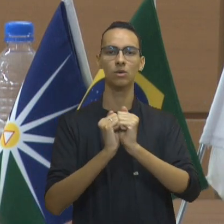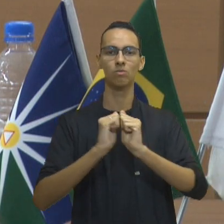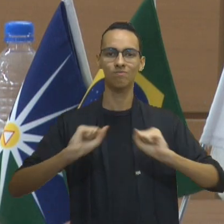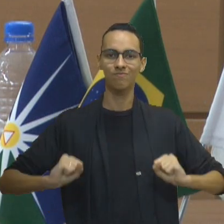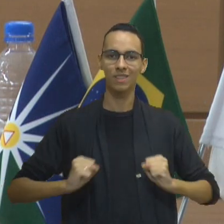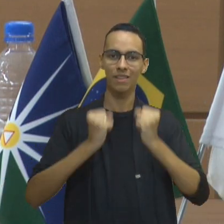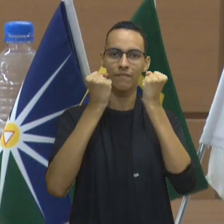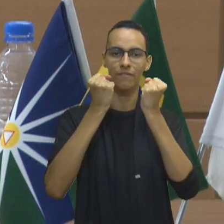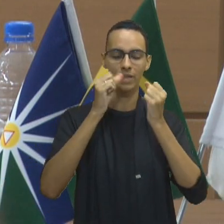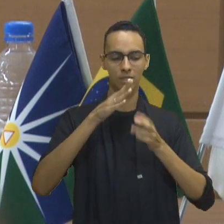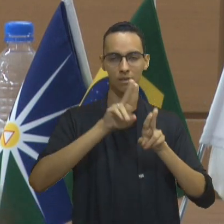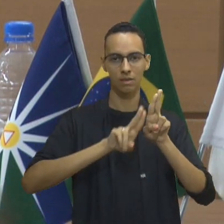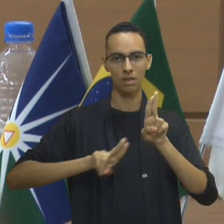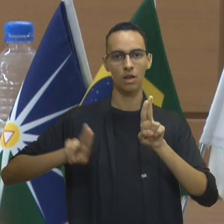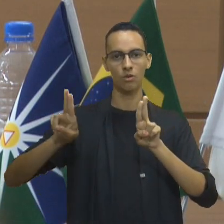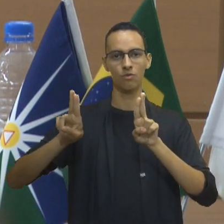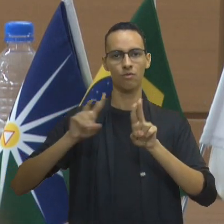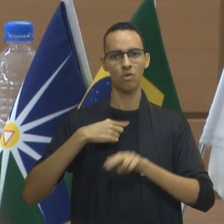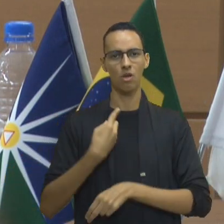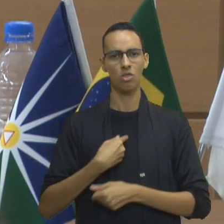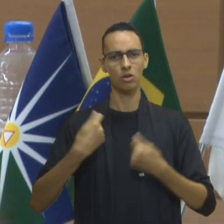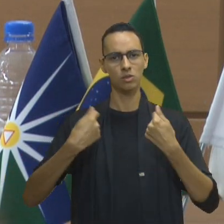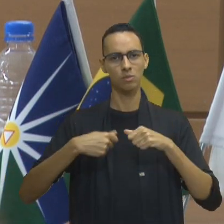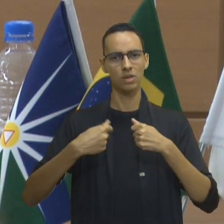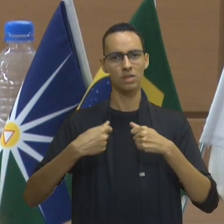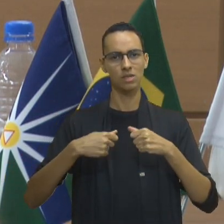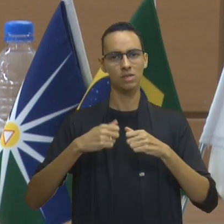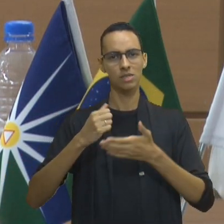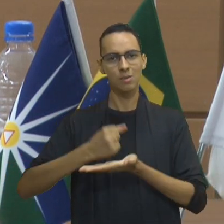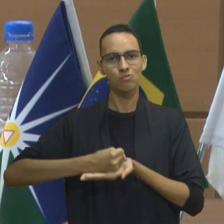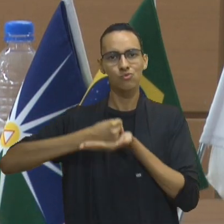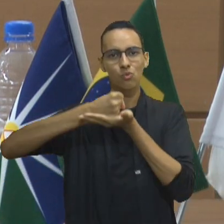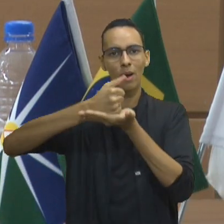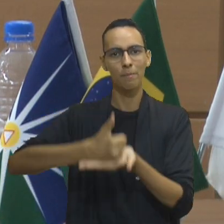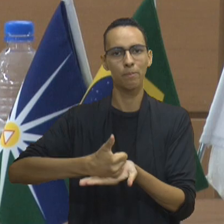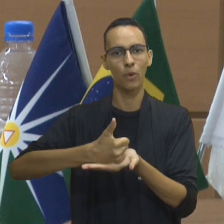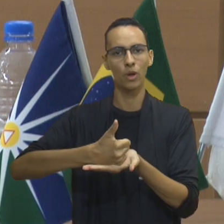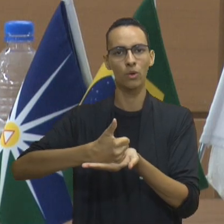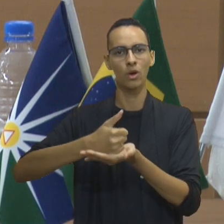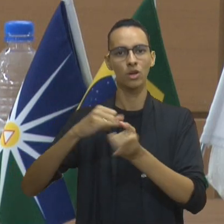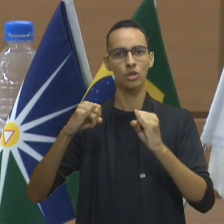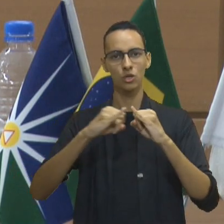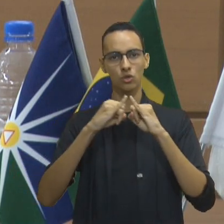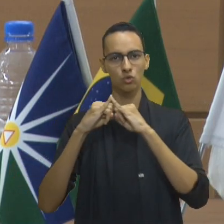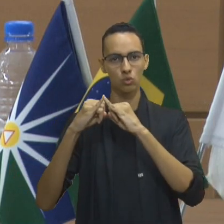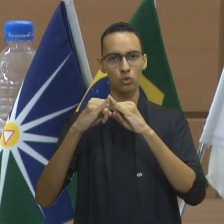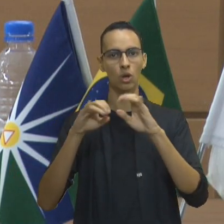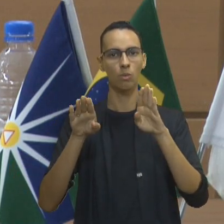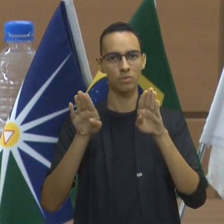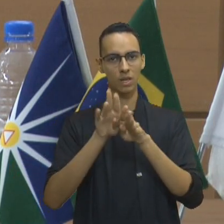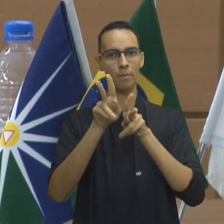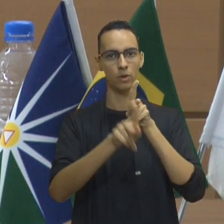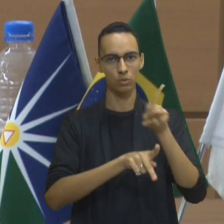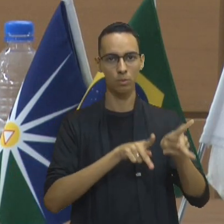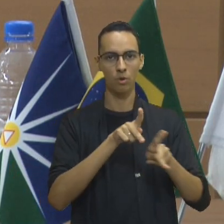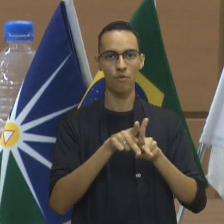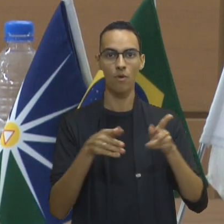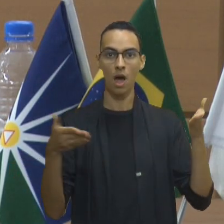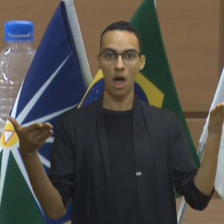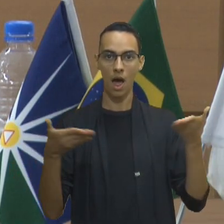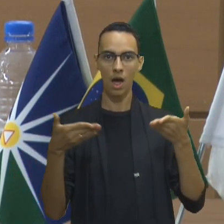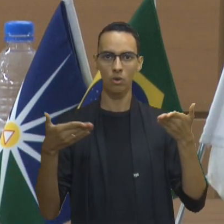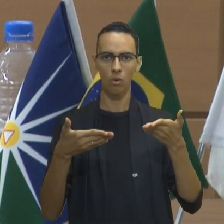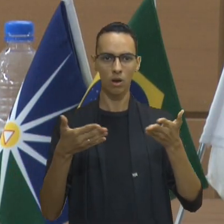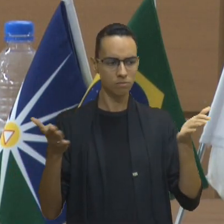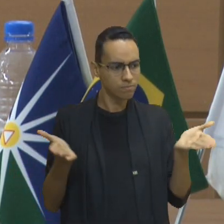da universidade. Precisamos do apoio institucional e popular. É hora de pressionar